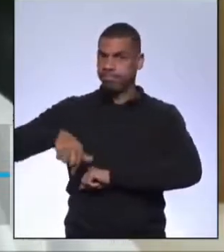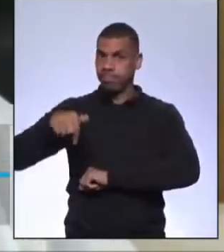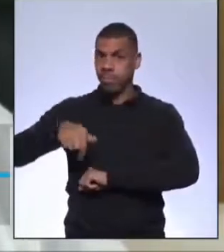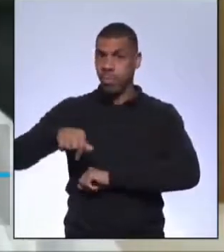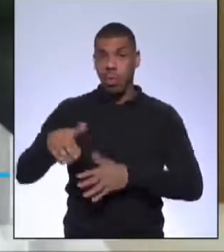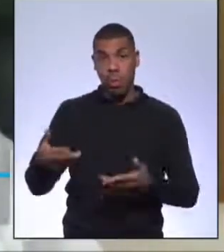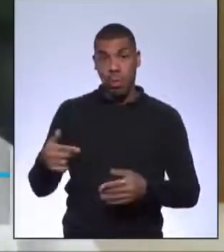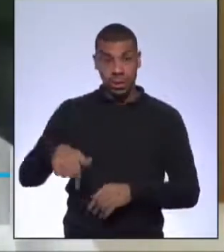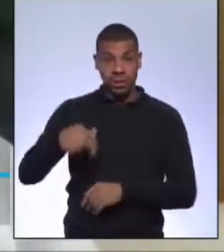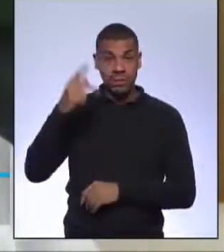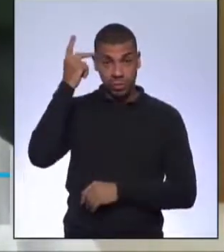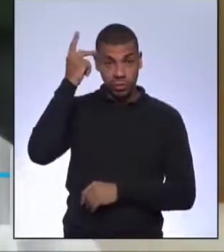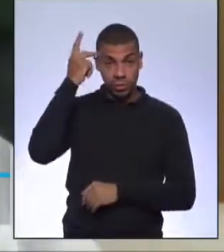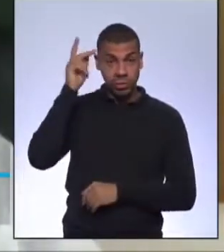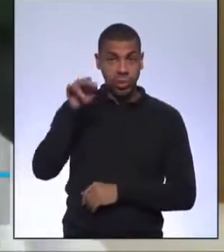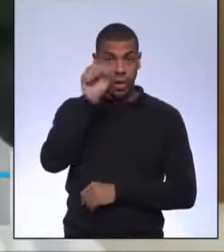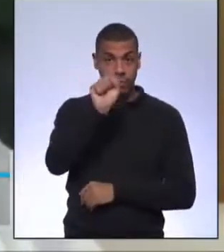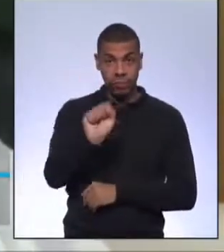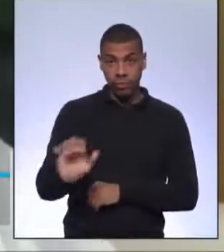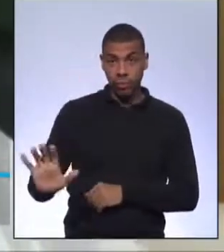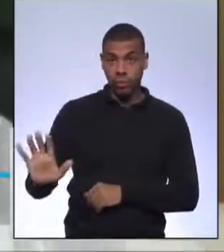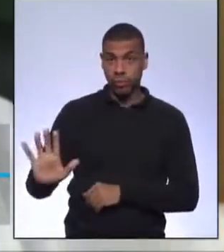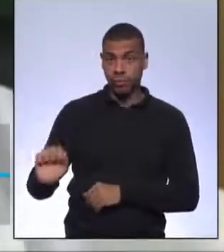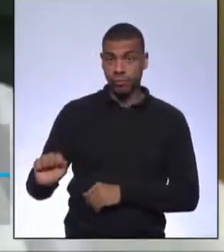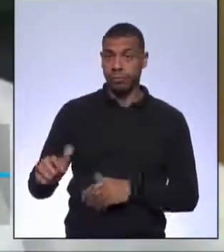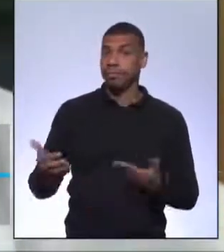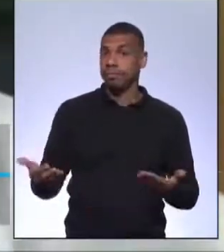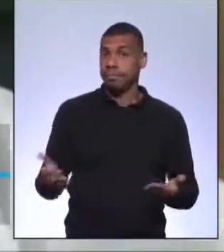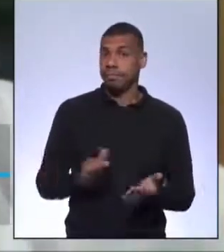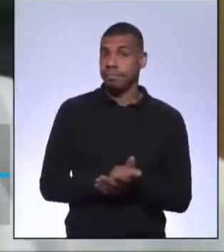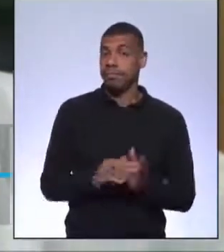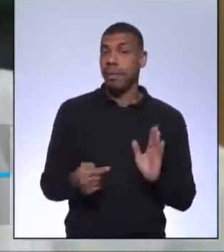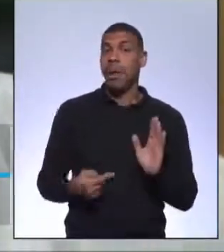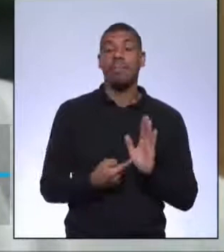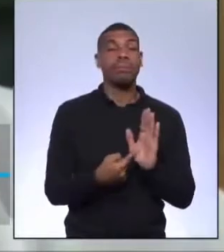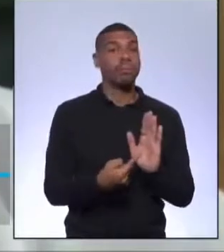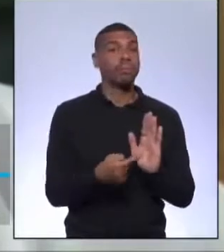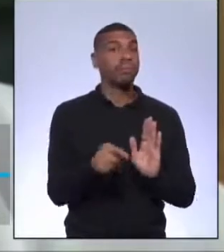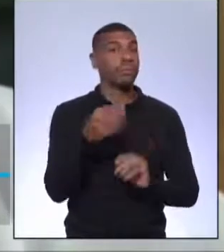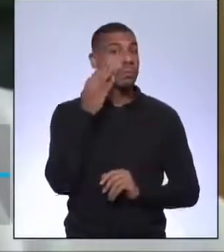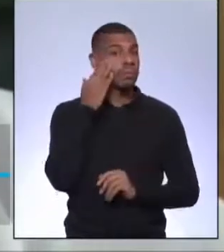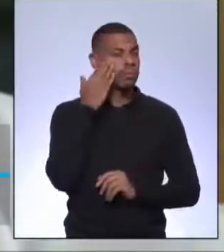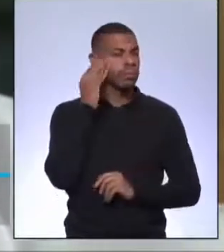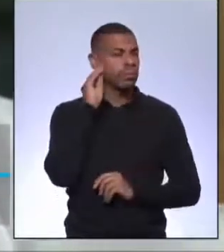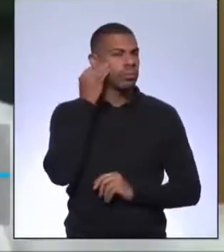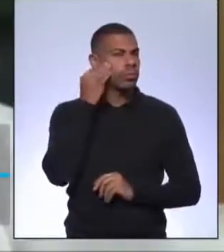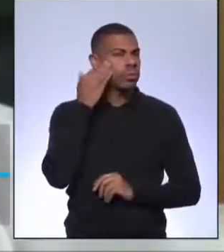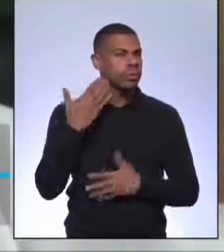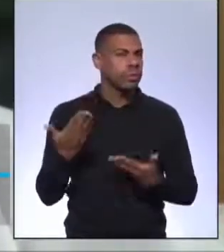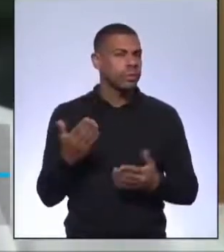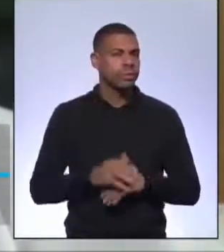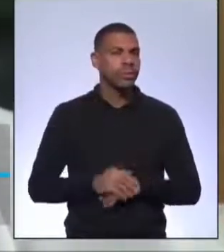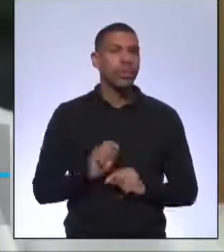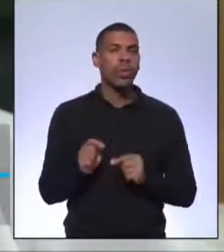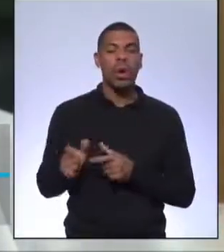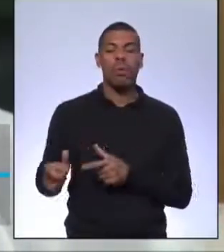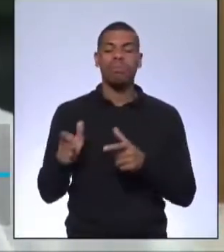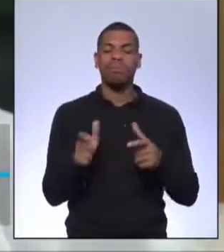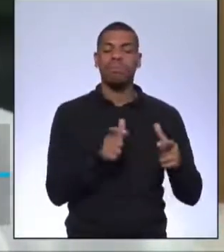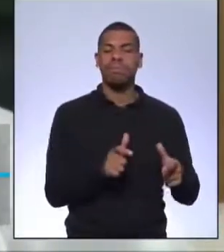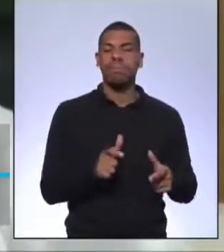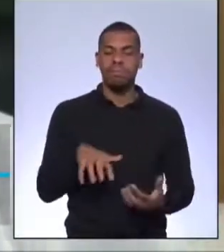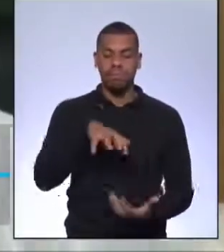em São Paulo, que é a região sudeste, tá bom? Essa é a primeira coisa que eu quero que vocês entendam. Está ligada à localização